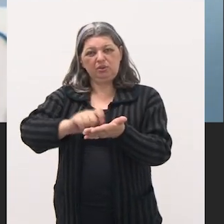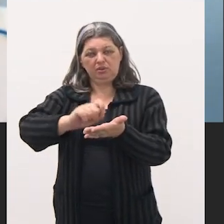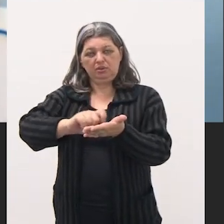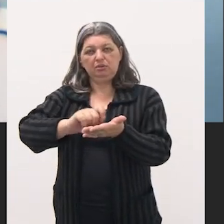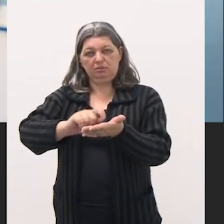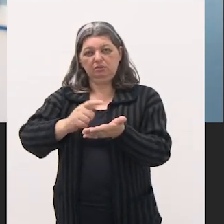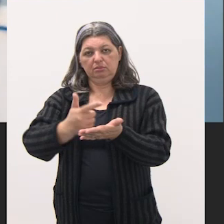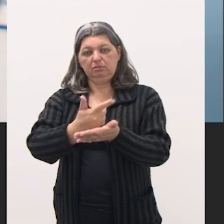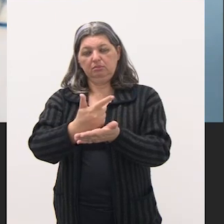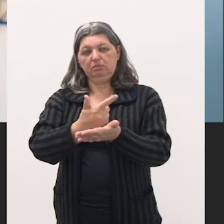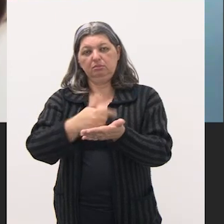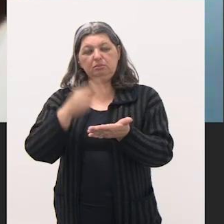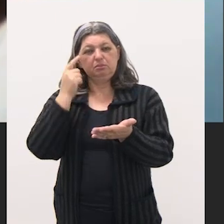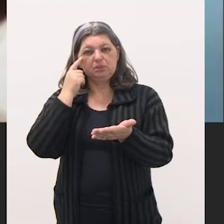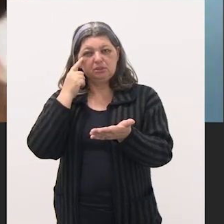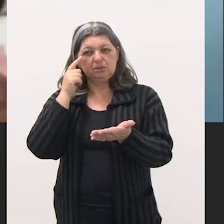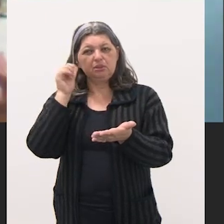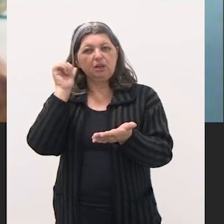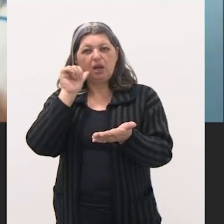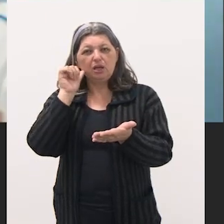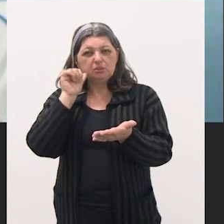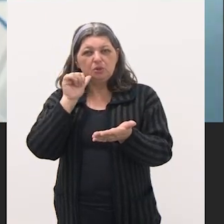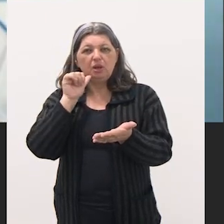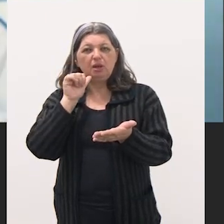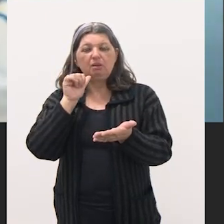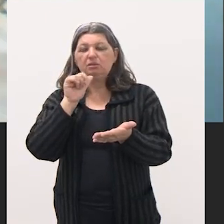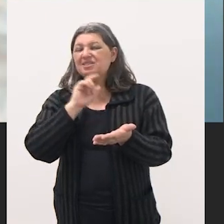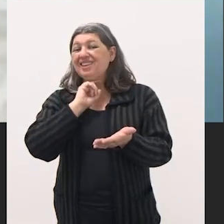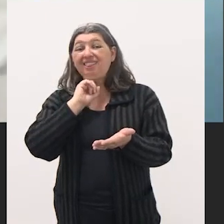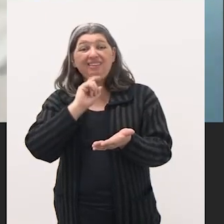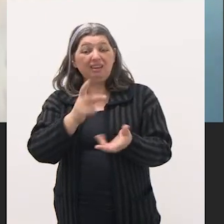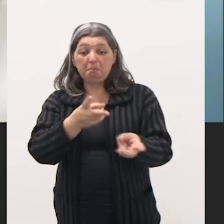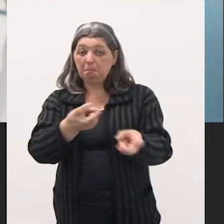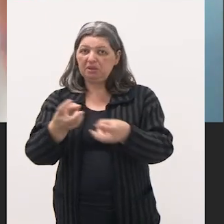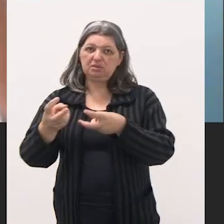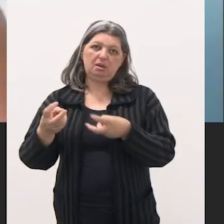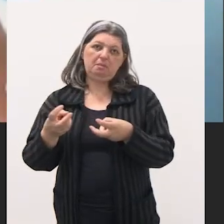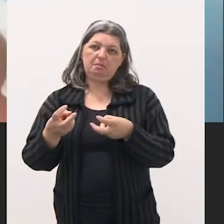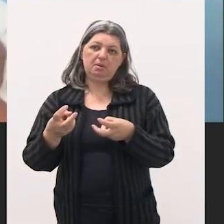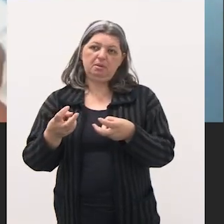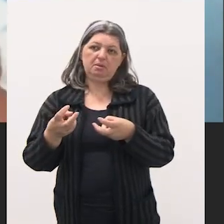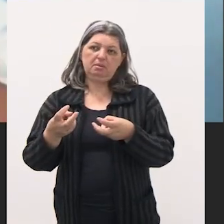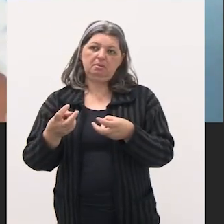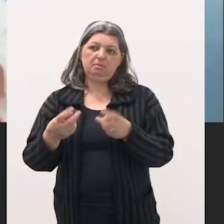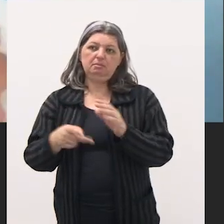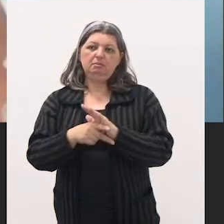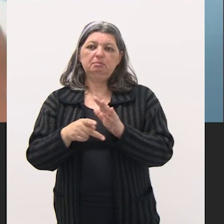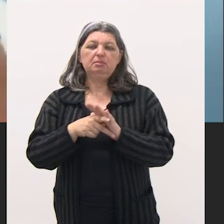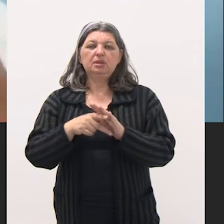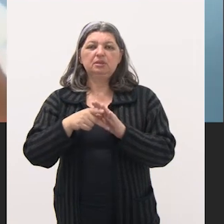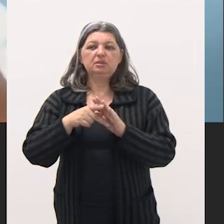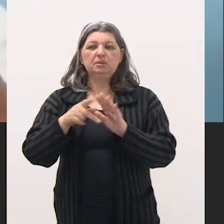essas mulheres são mulheres invisíveis e que essas mulheres podem tirar os seus véus, caligrafar suas